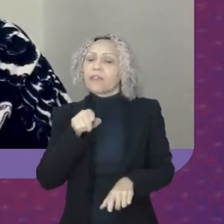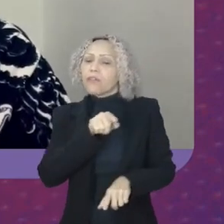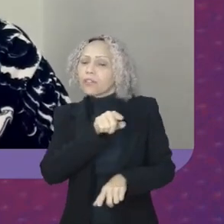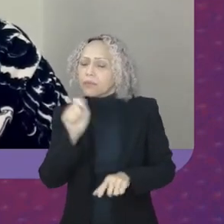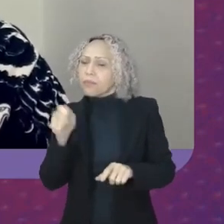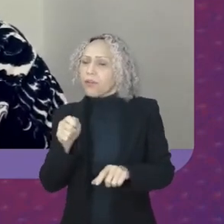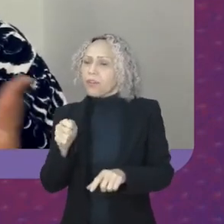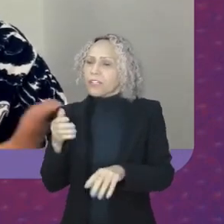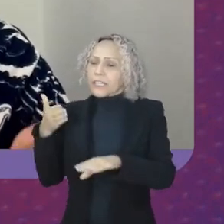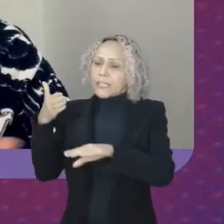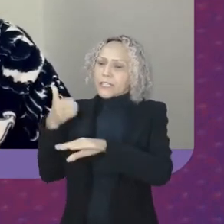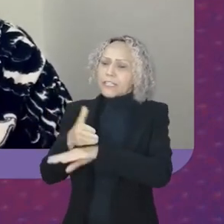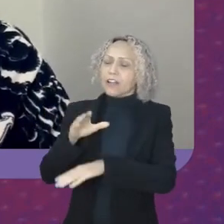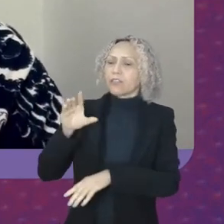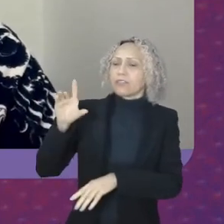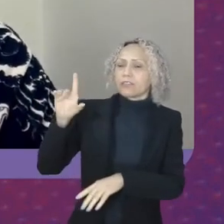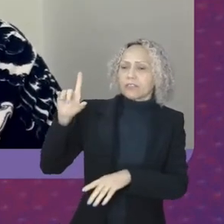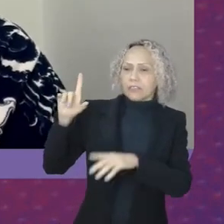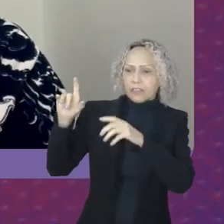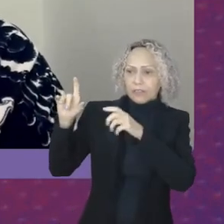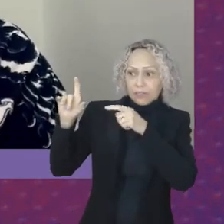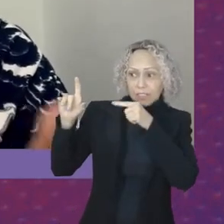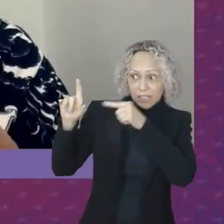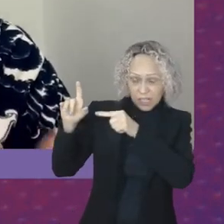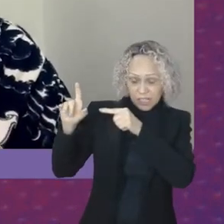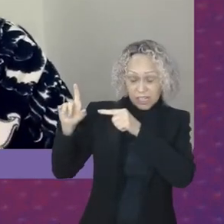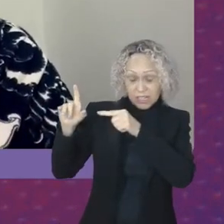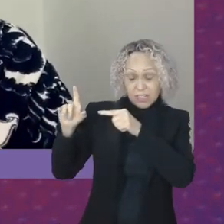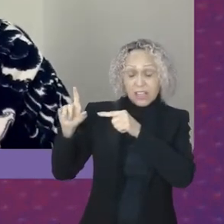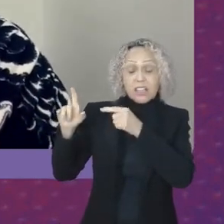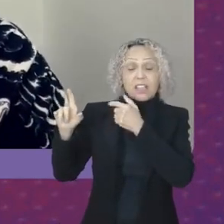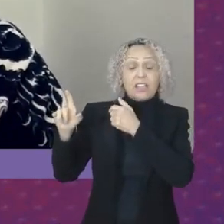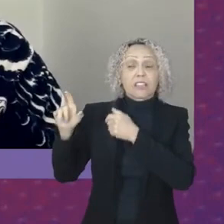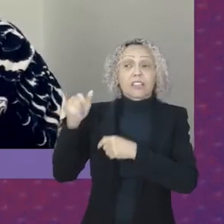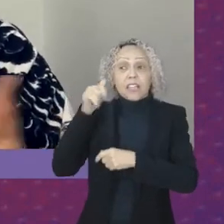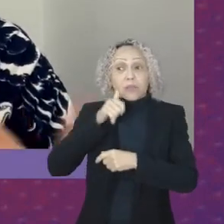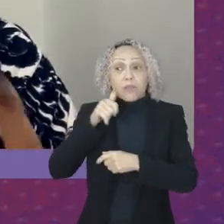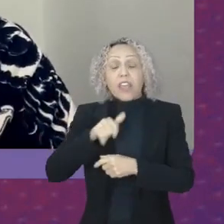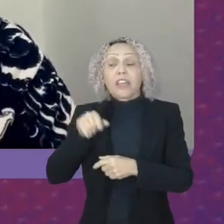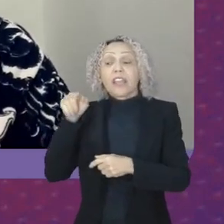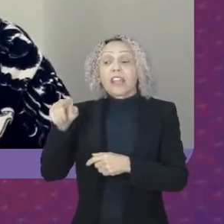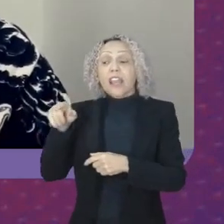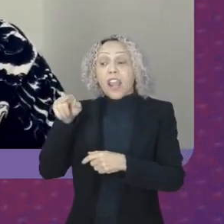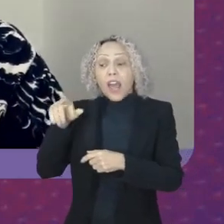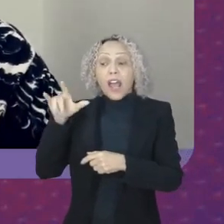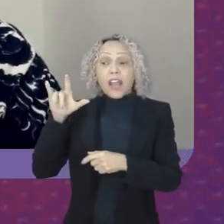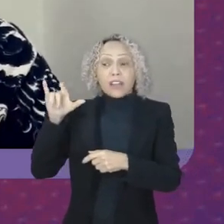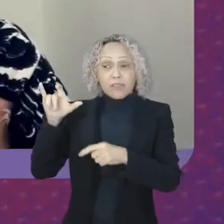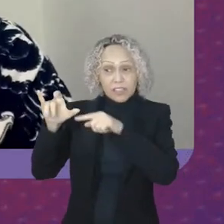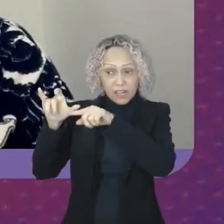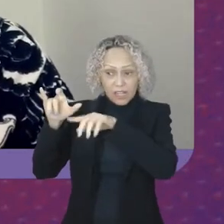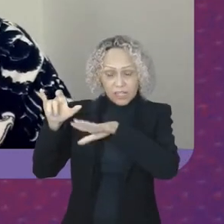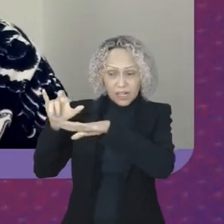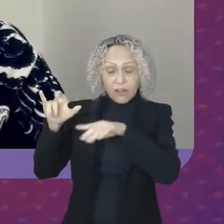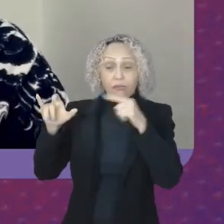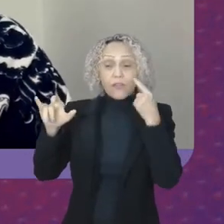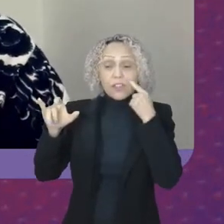@min.mulheres, e lá vocês encontram mais informações sobre as agendas, sobre as futuras plenárias do Plano